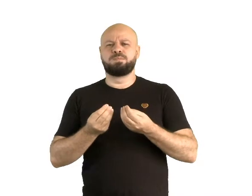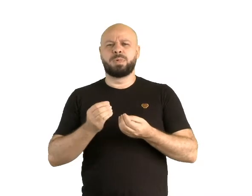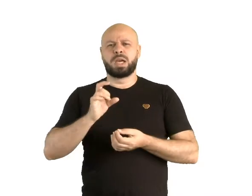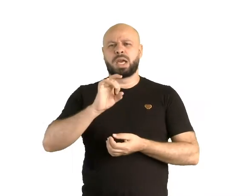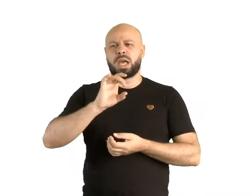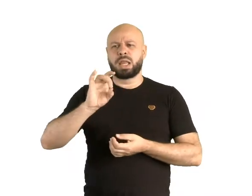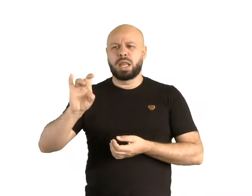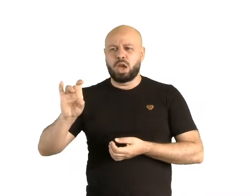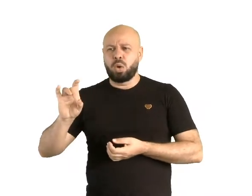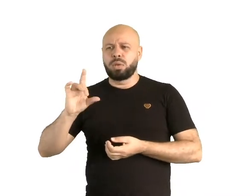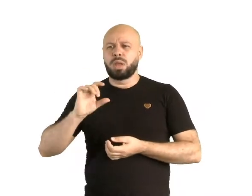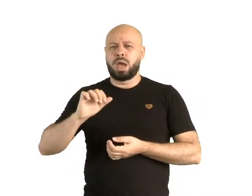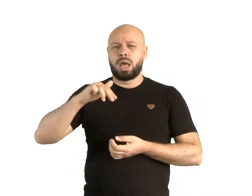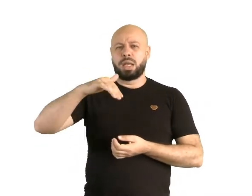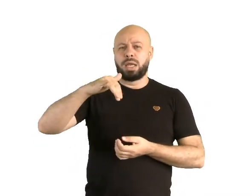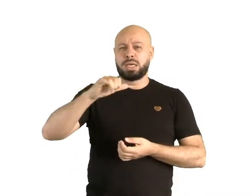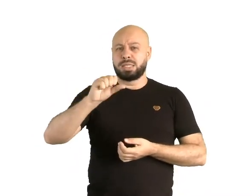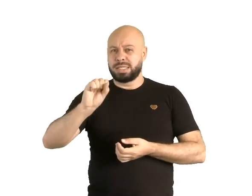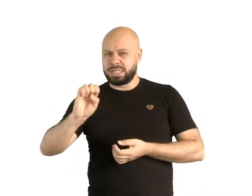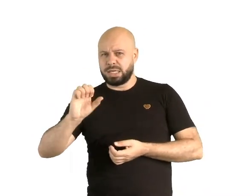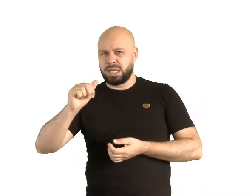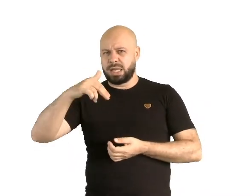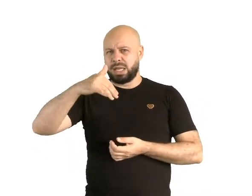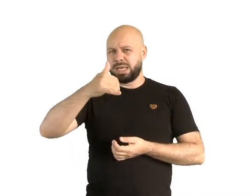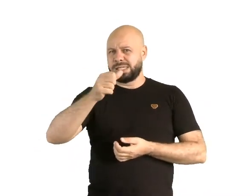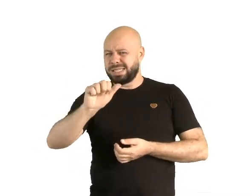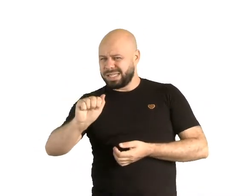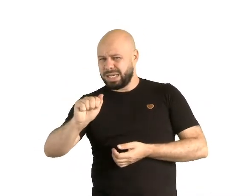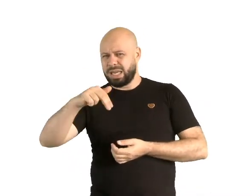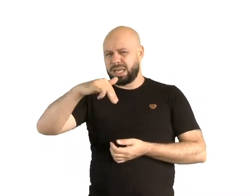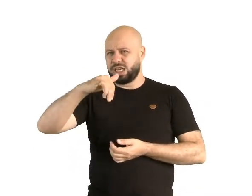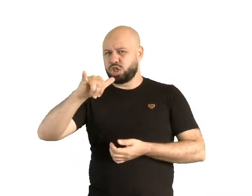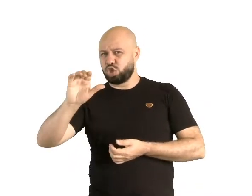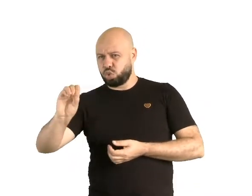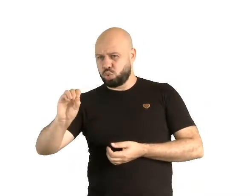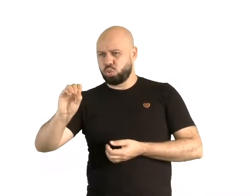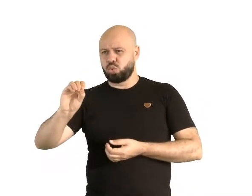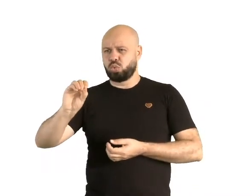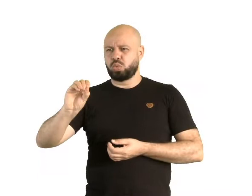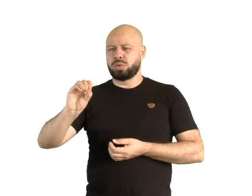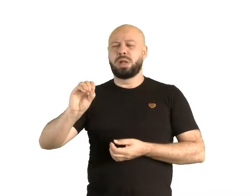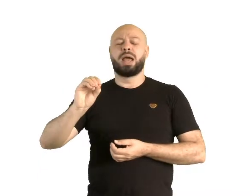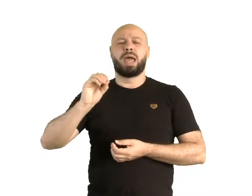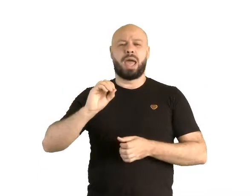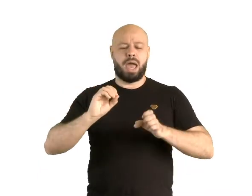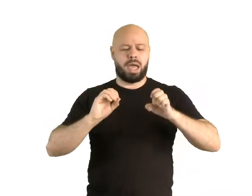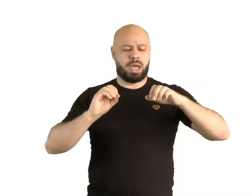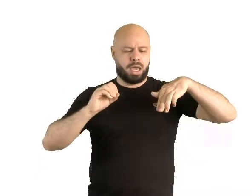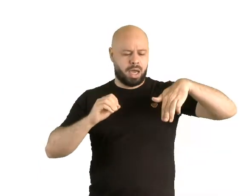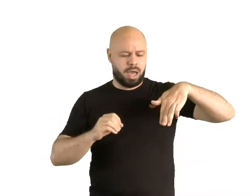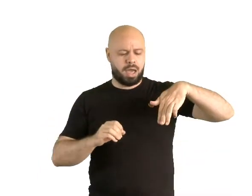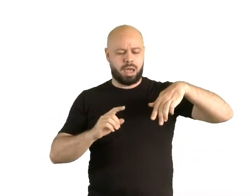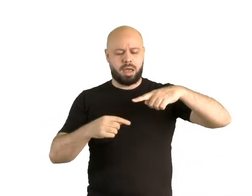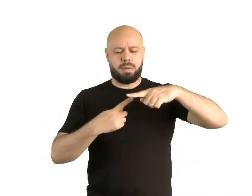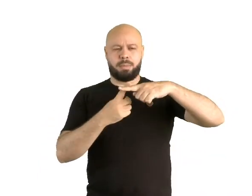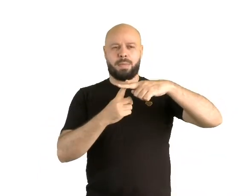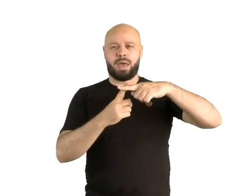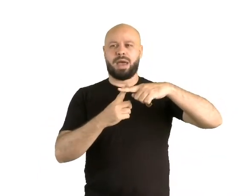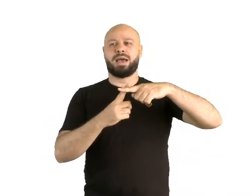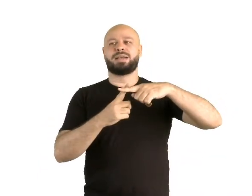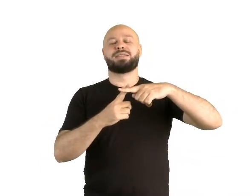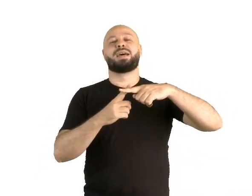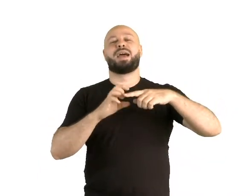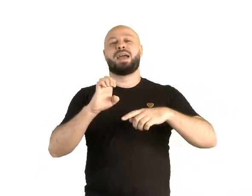nesse, nessa e nisso, que é a soma de em mais os